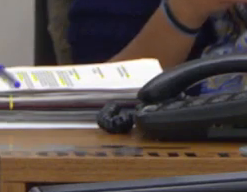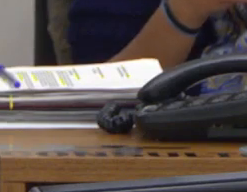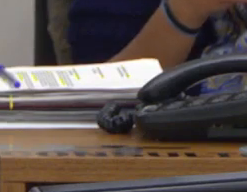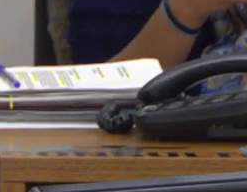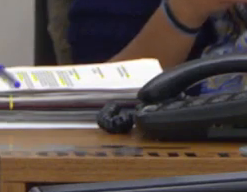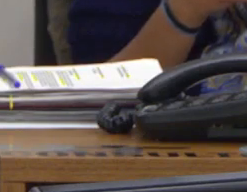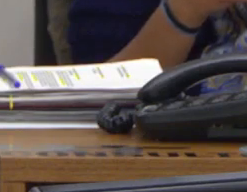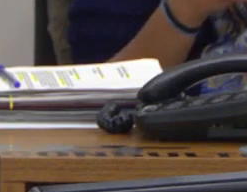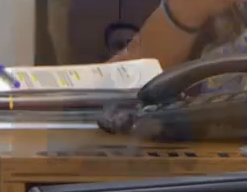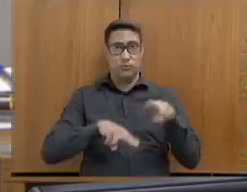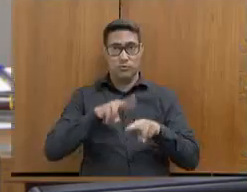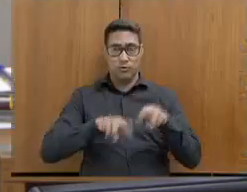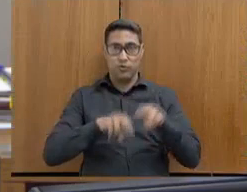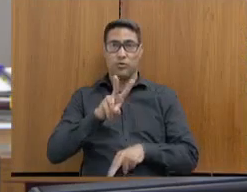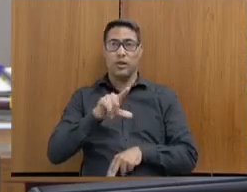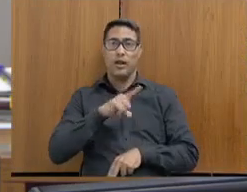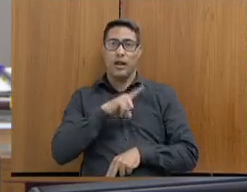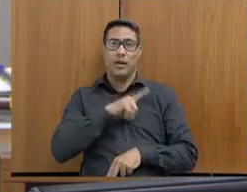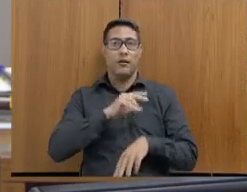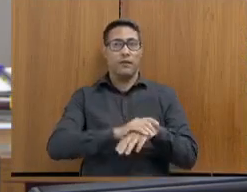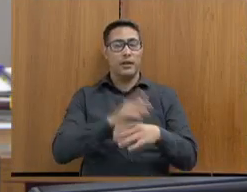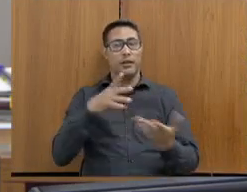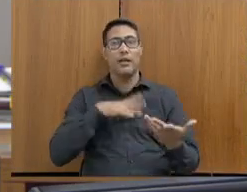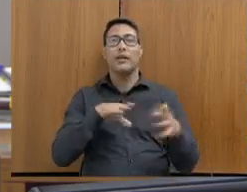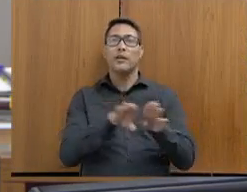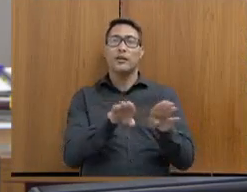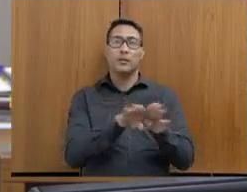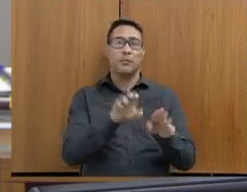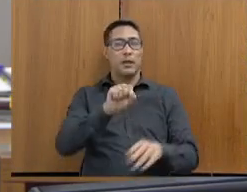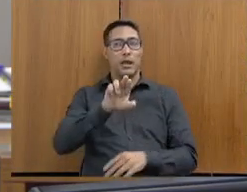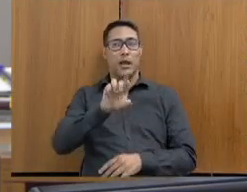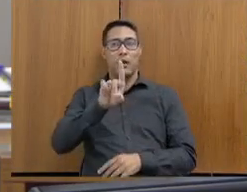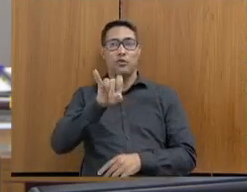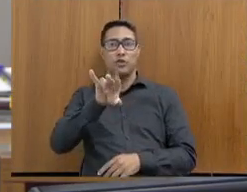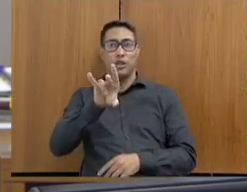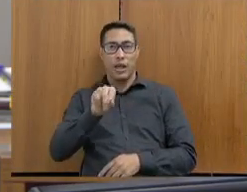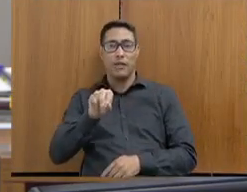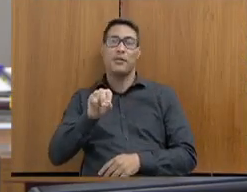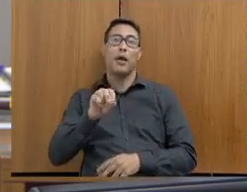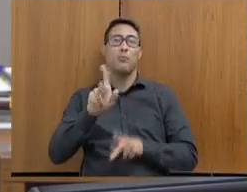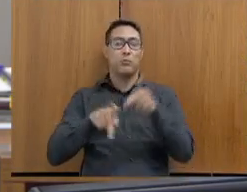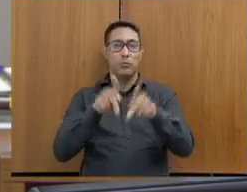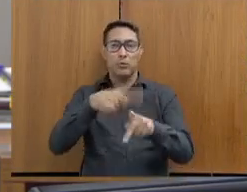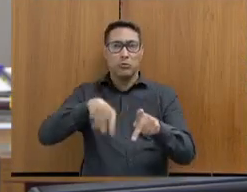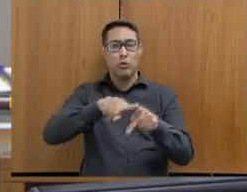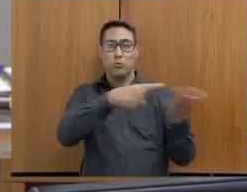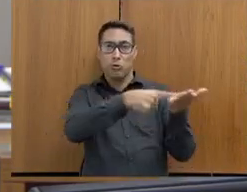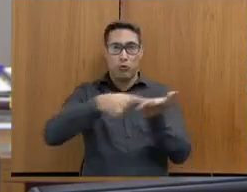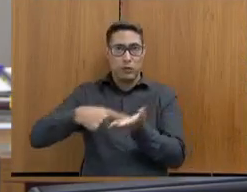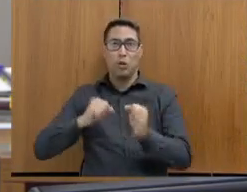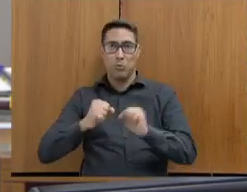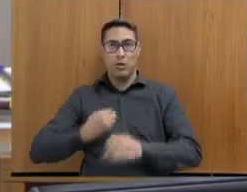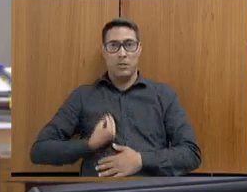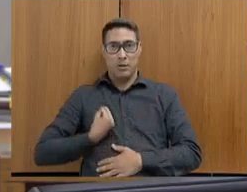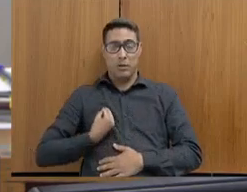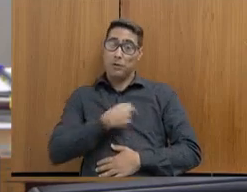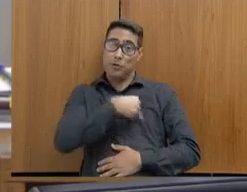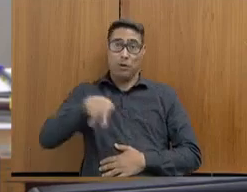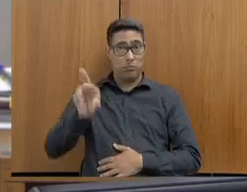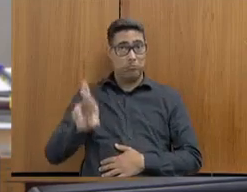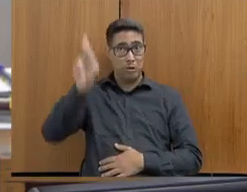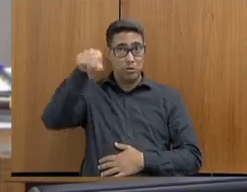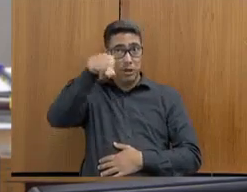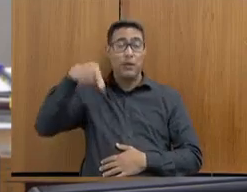Nós faremos audiência pública e a senhora está aqui também convidada a participar porque a senhora é chefe e a gente precisa saber